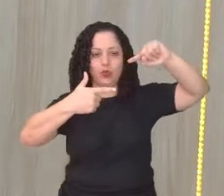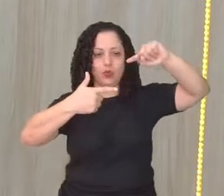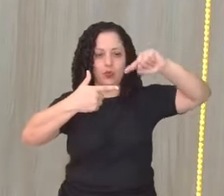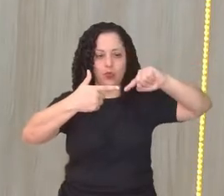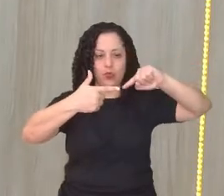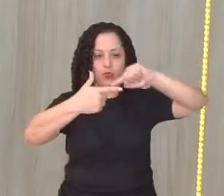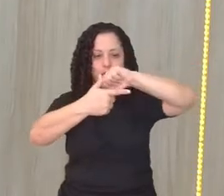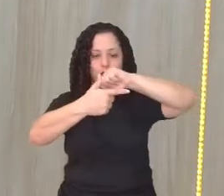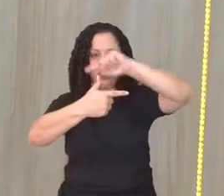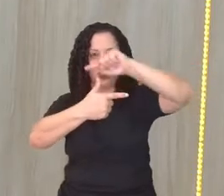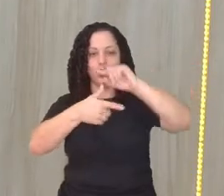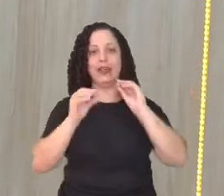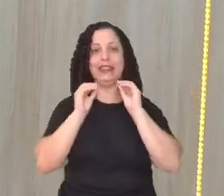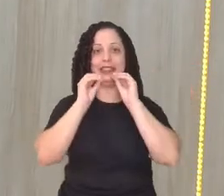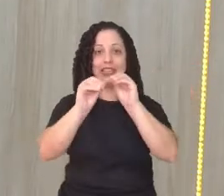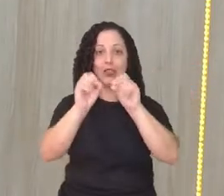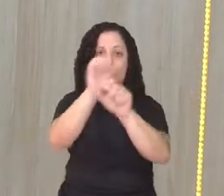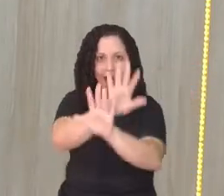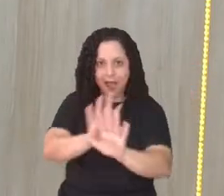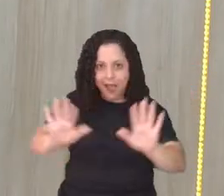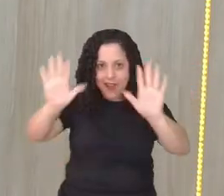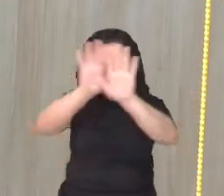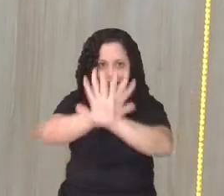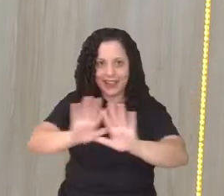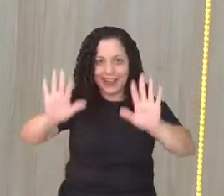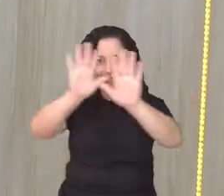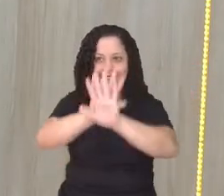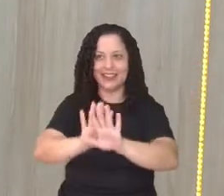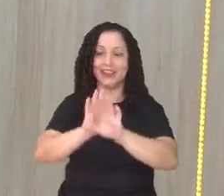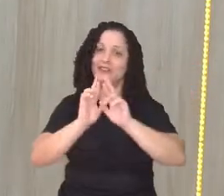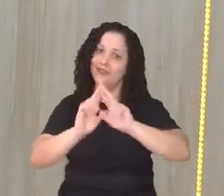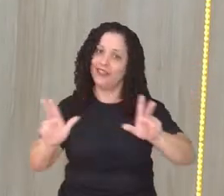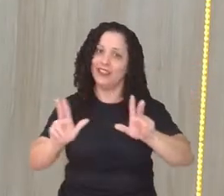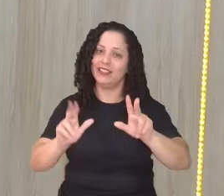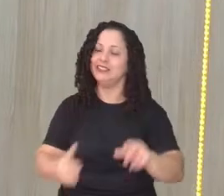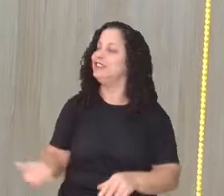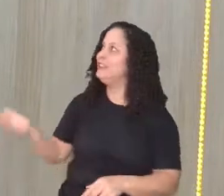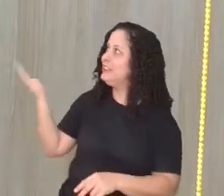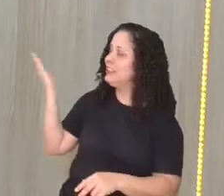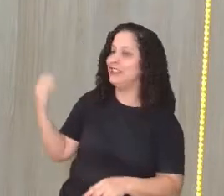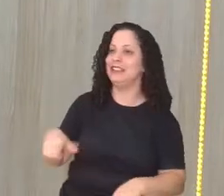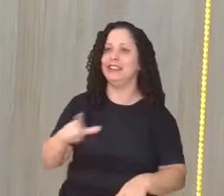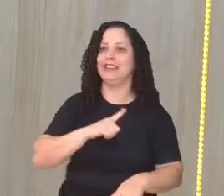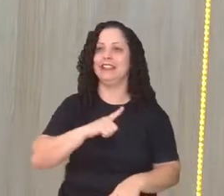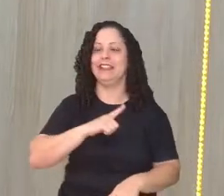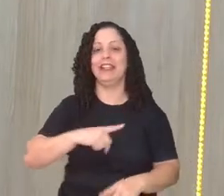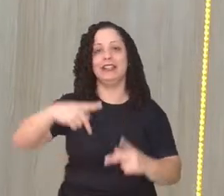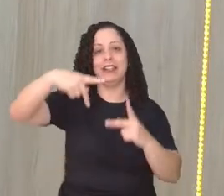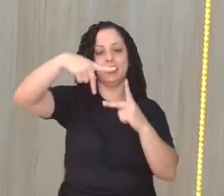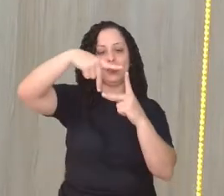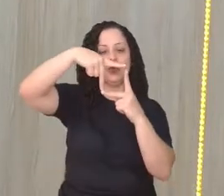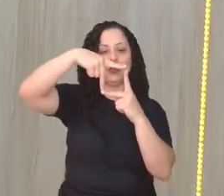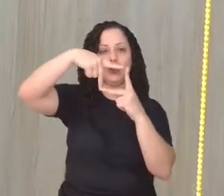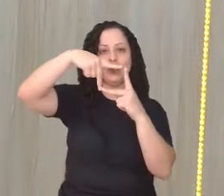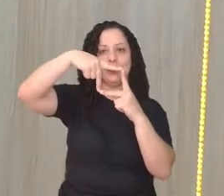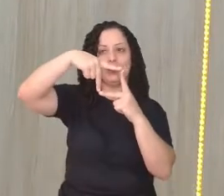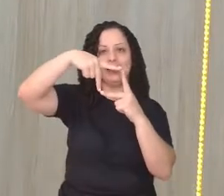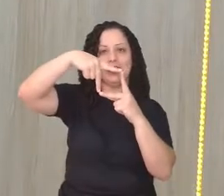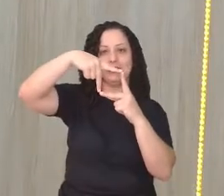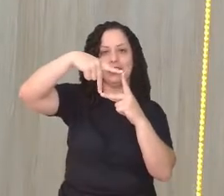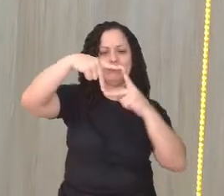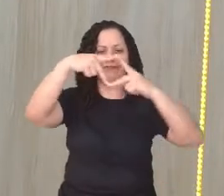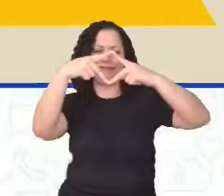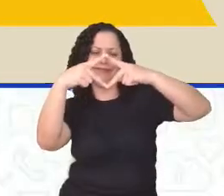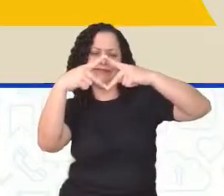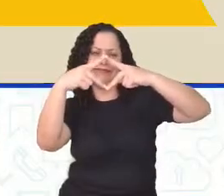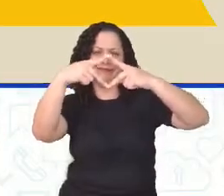área? A área é o que está dentro. Então, a área, neste quadrado que está invertido, vocês têm o